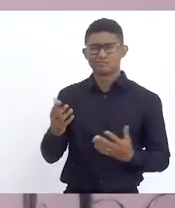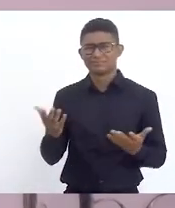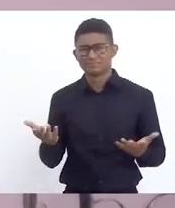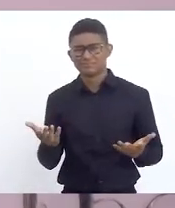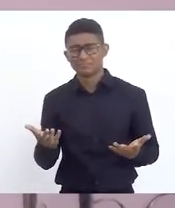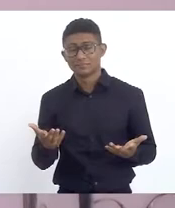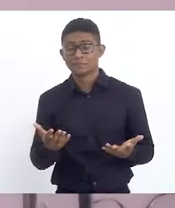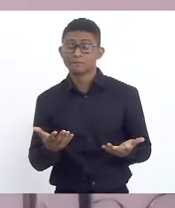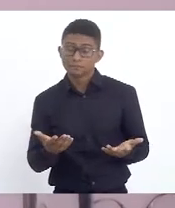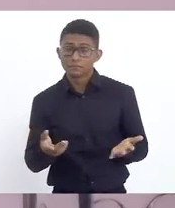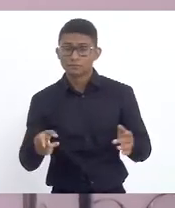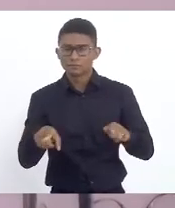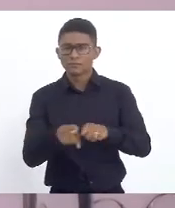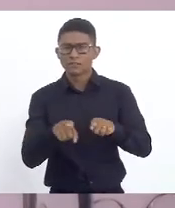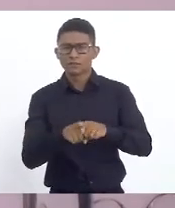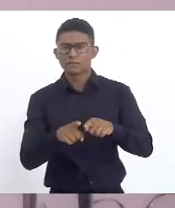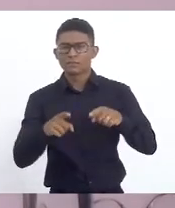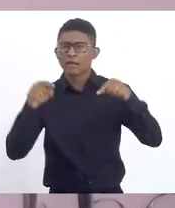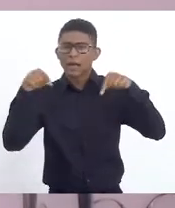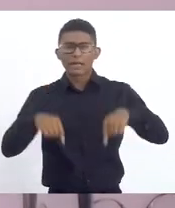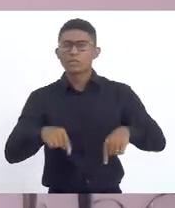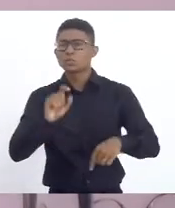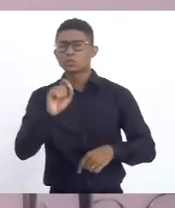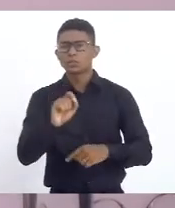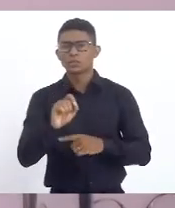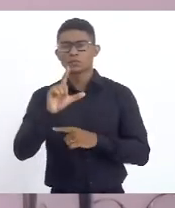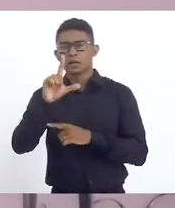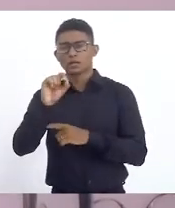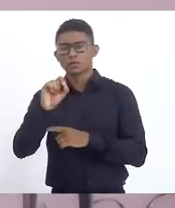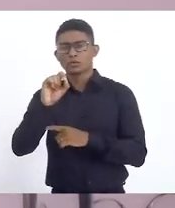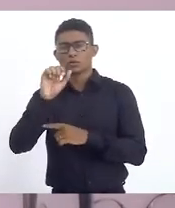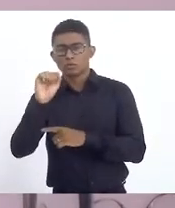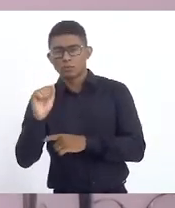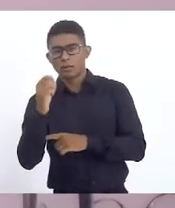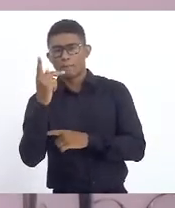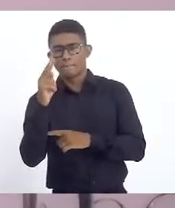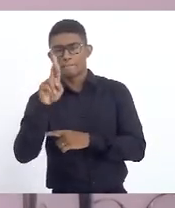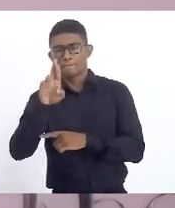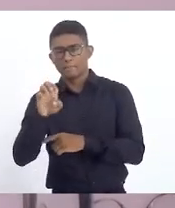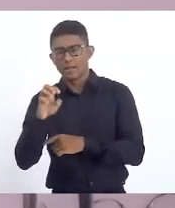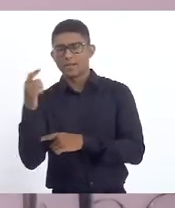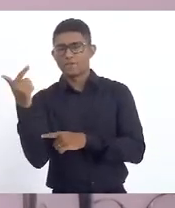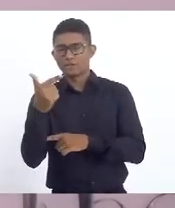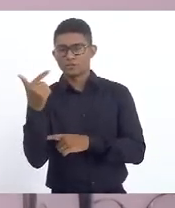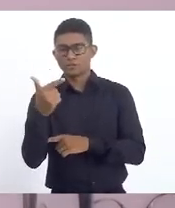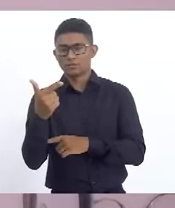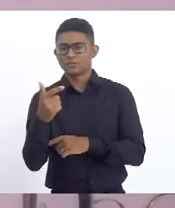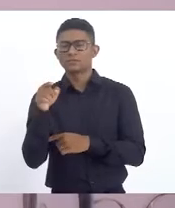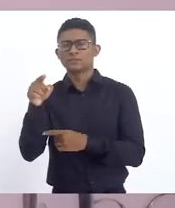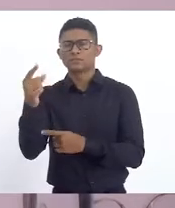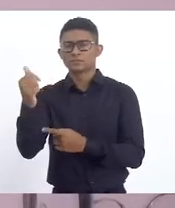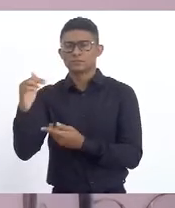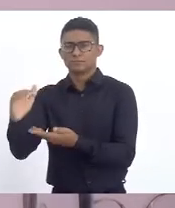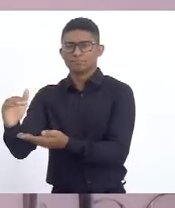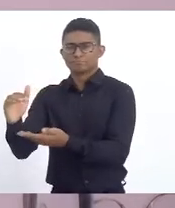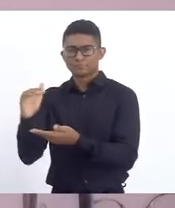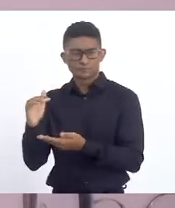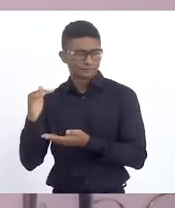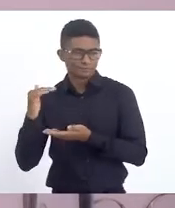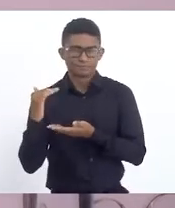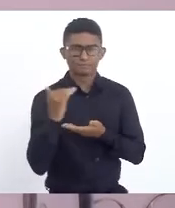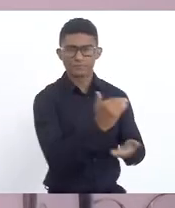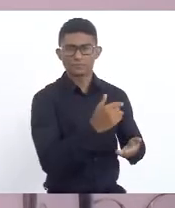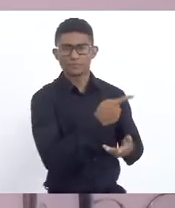casa a LOA para 22 e tem os investimentos previstos para a SEDAI, de